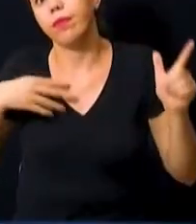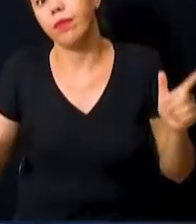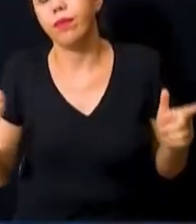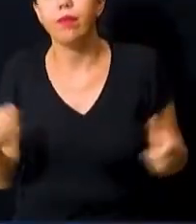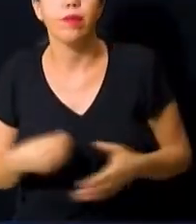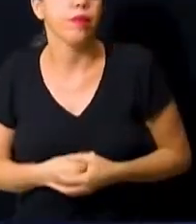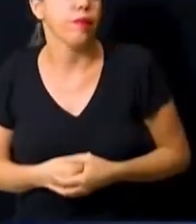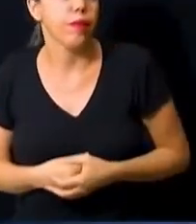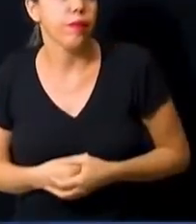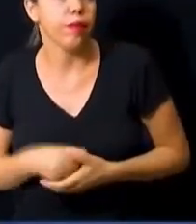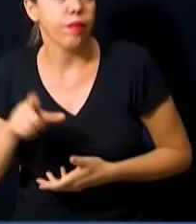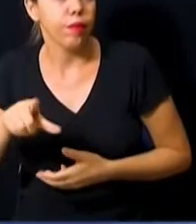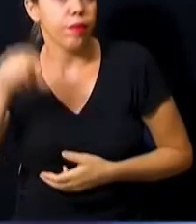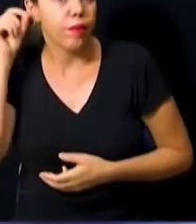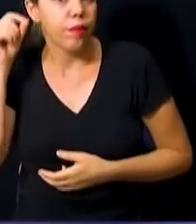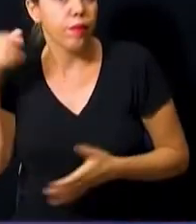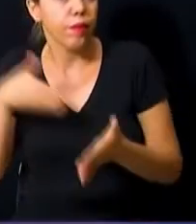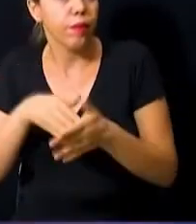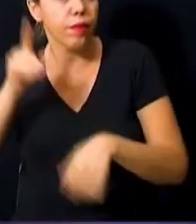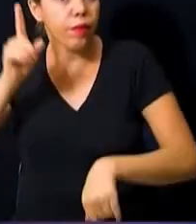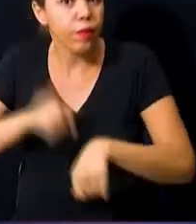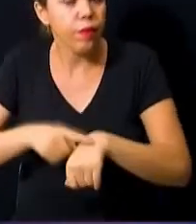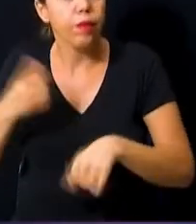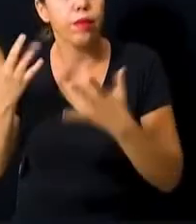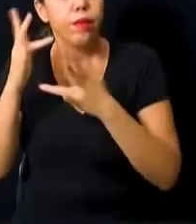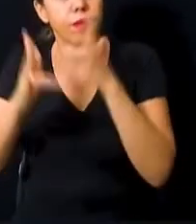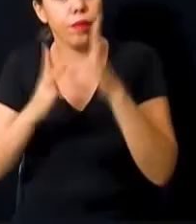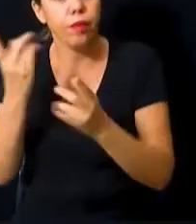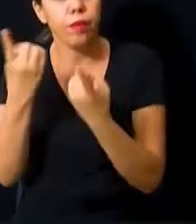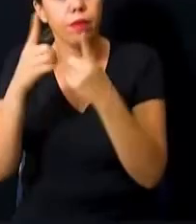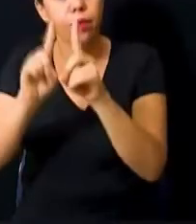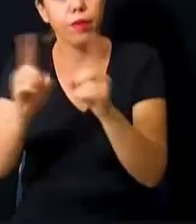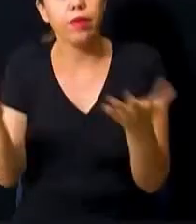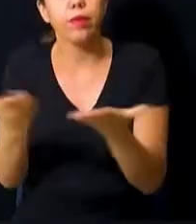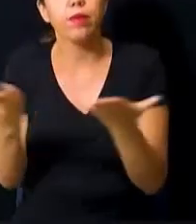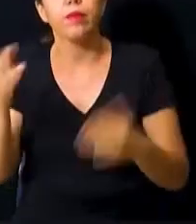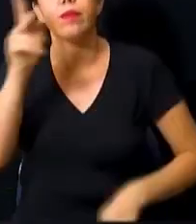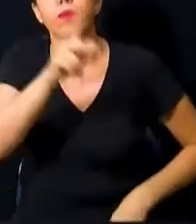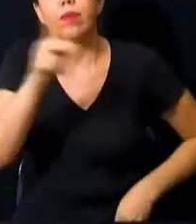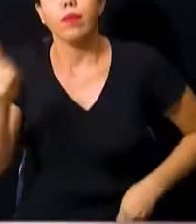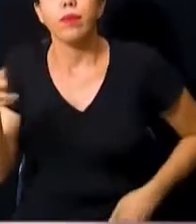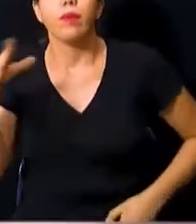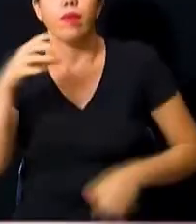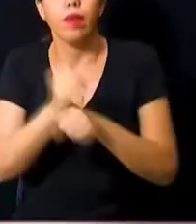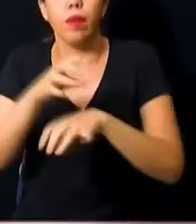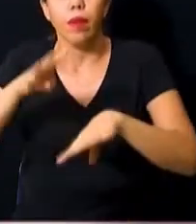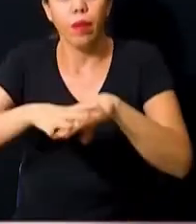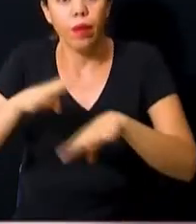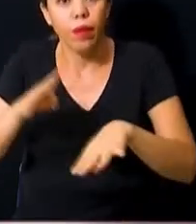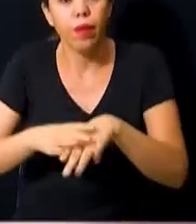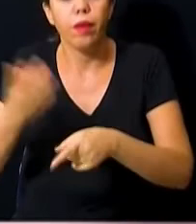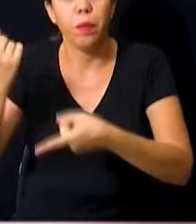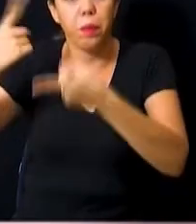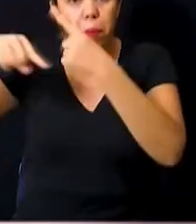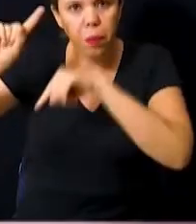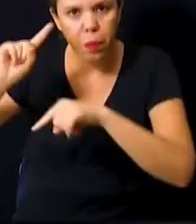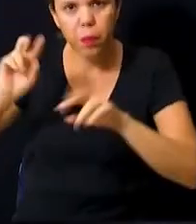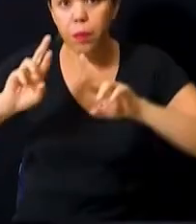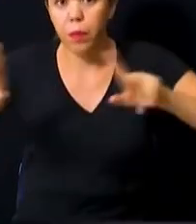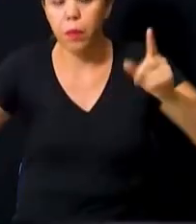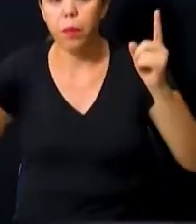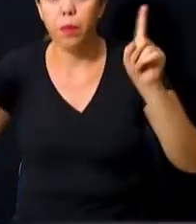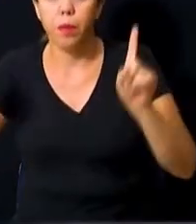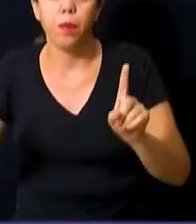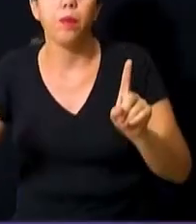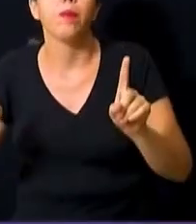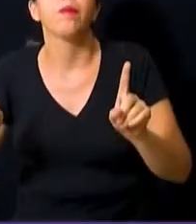as filhas, acaba sendo escolhido de última hora como noivo. Agora, um professor de matemática e uma superstar de